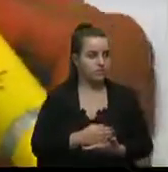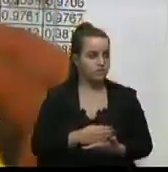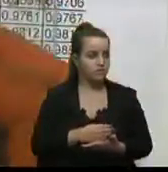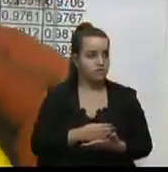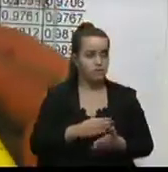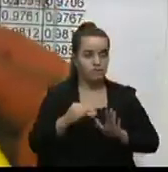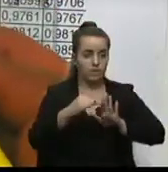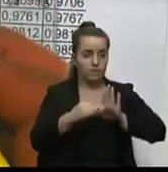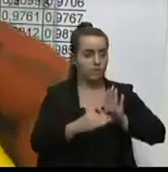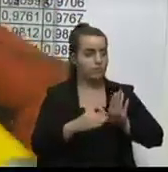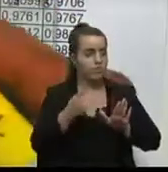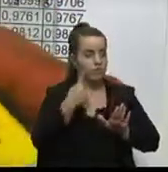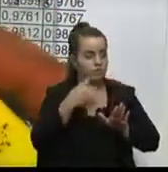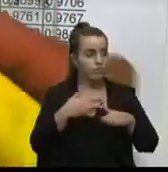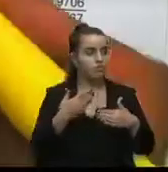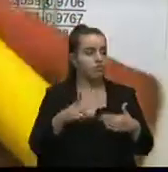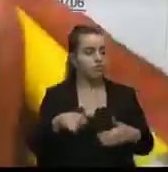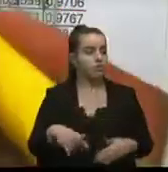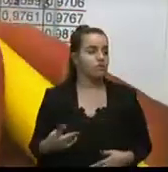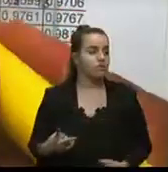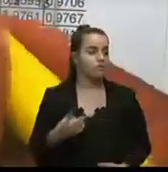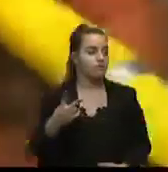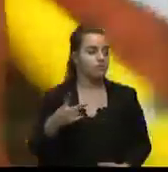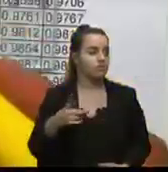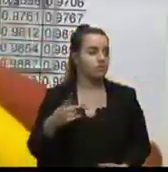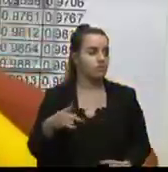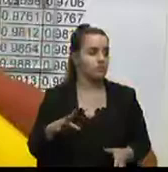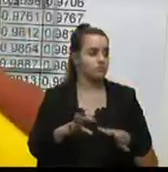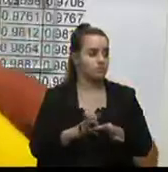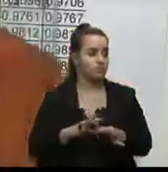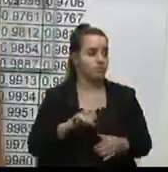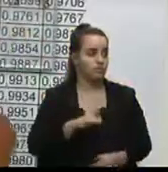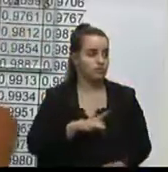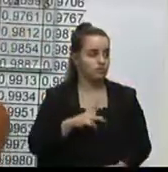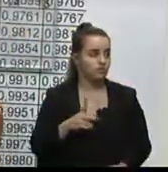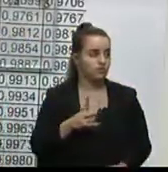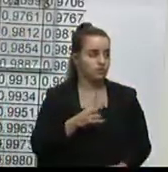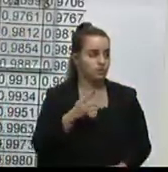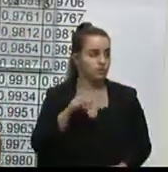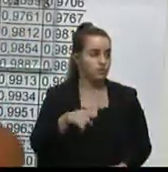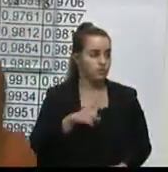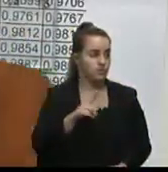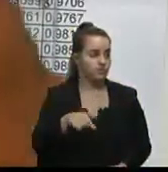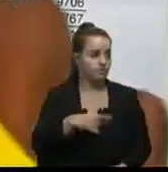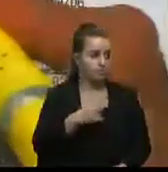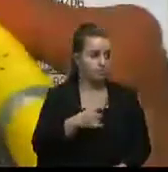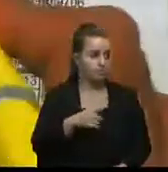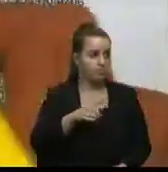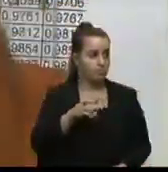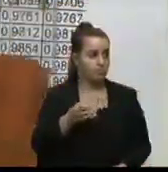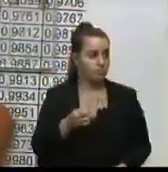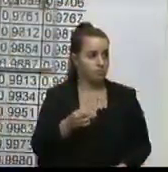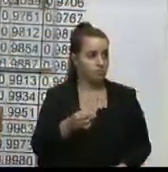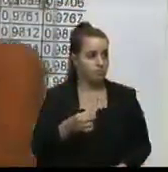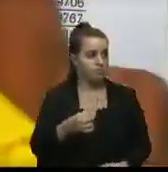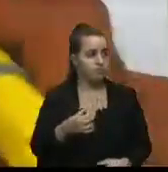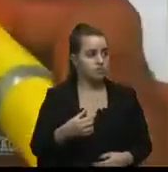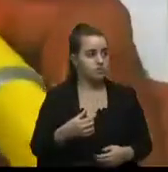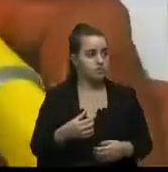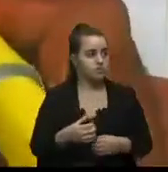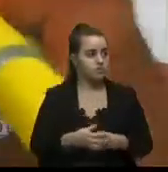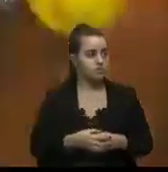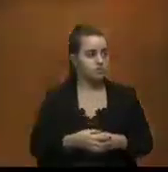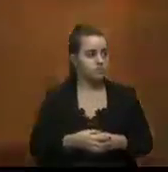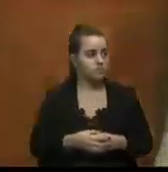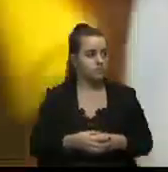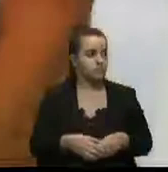e verifica quais são os valores do cruzamento que determinam esse valor. Então, é 1,6, pertence à linha do